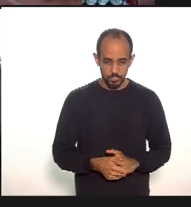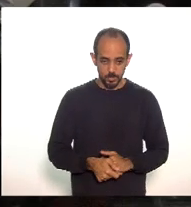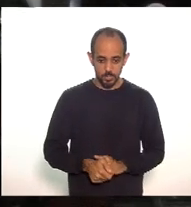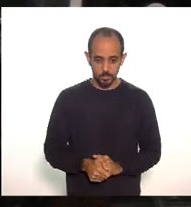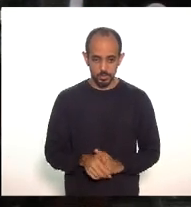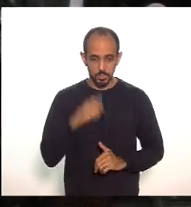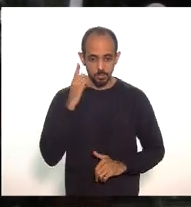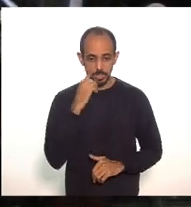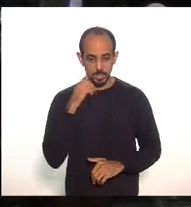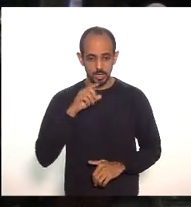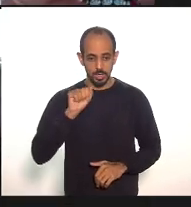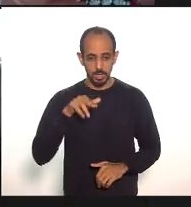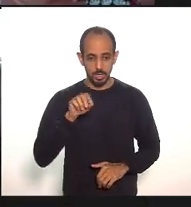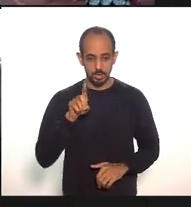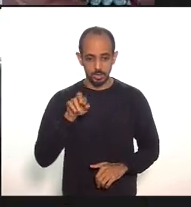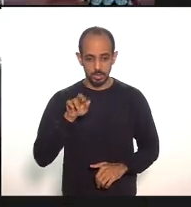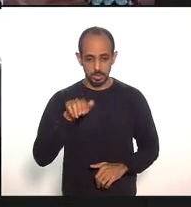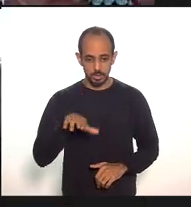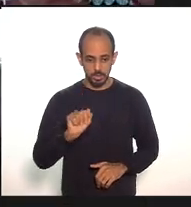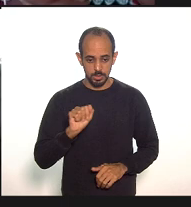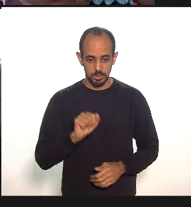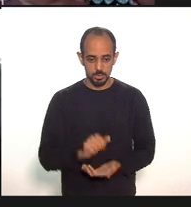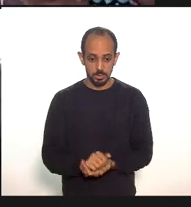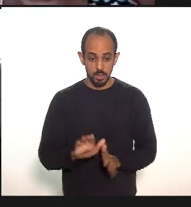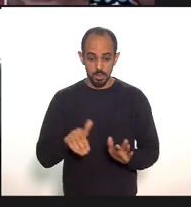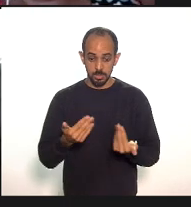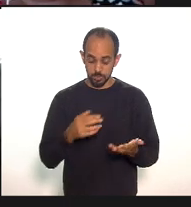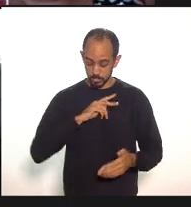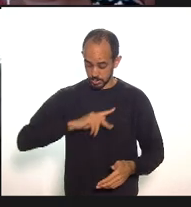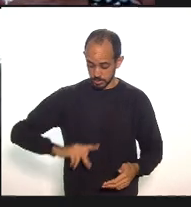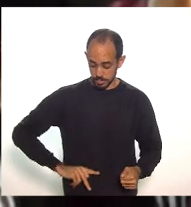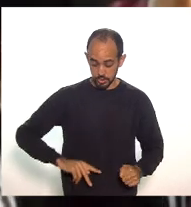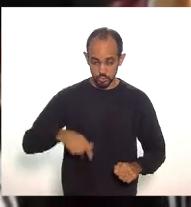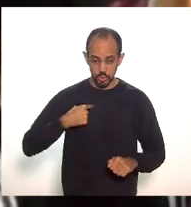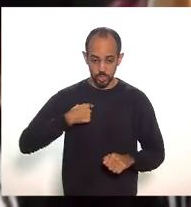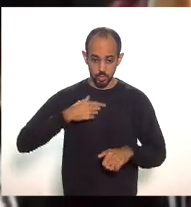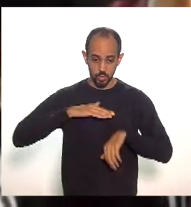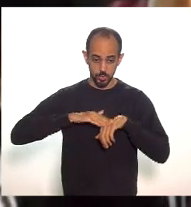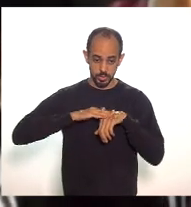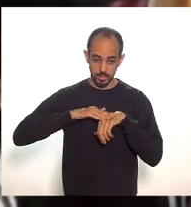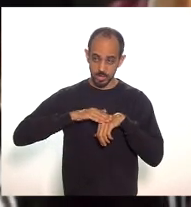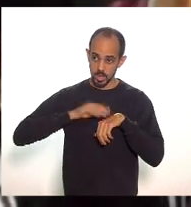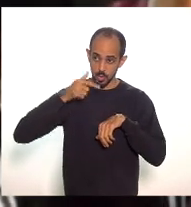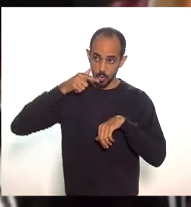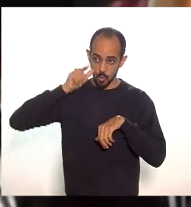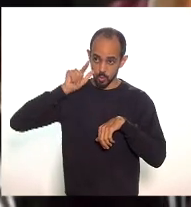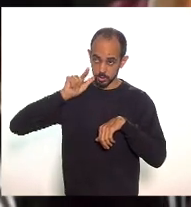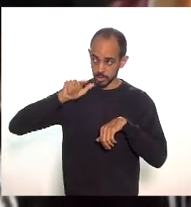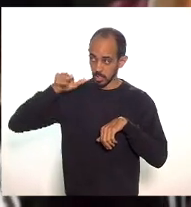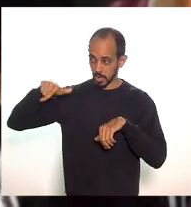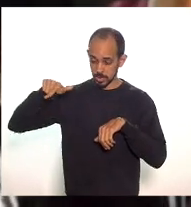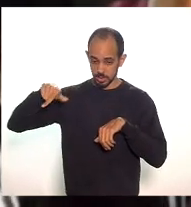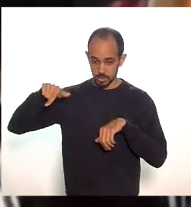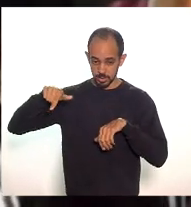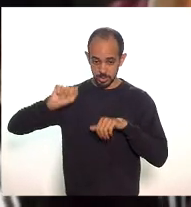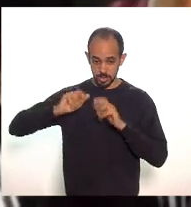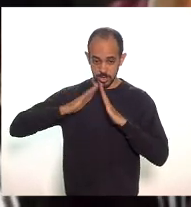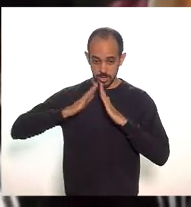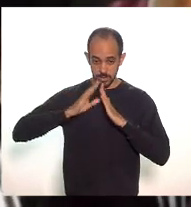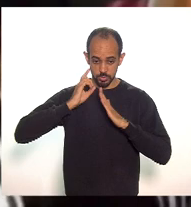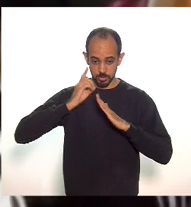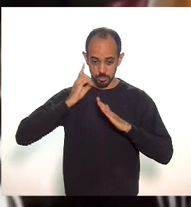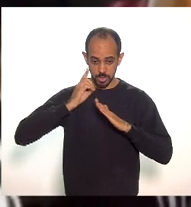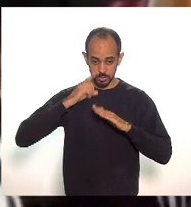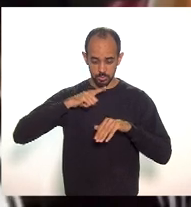Oi Adriana presidência é como eu conversei com a vossa excelência ontem aí no plenário a